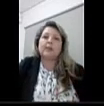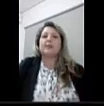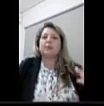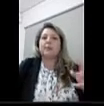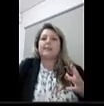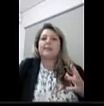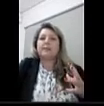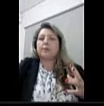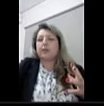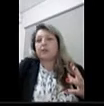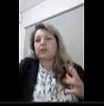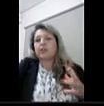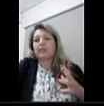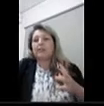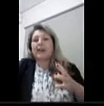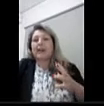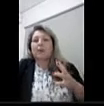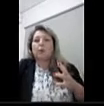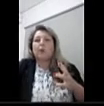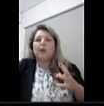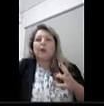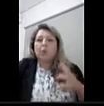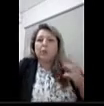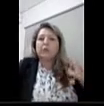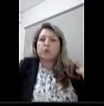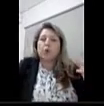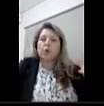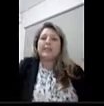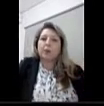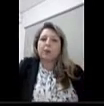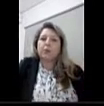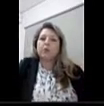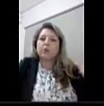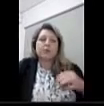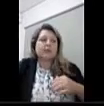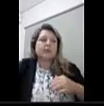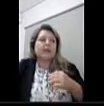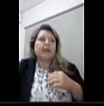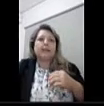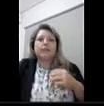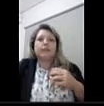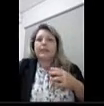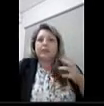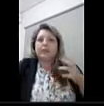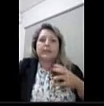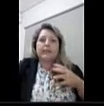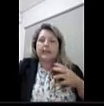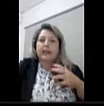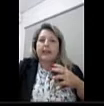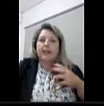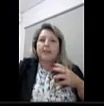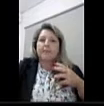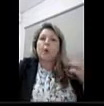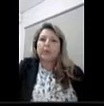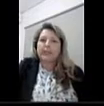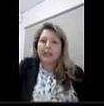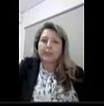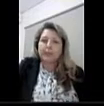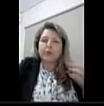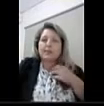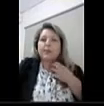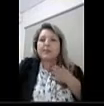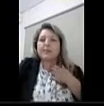educação no Brasil, a gente trabalha com muitos conteúdos, né, durante pouco